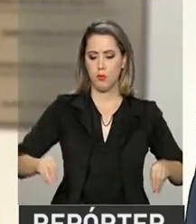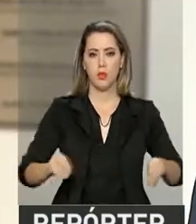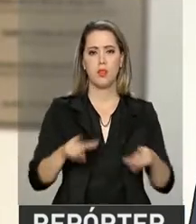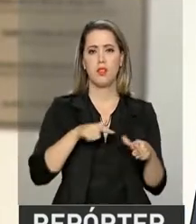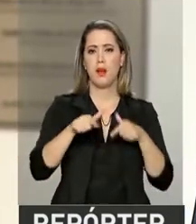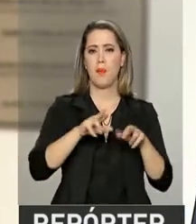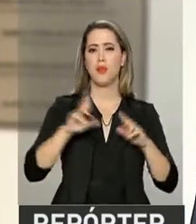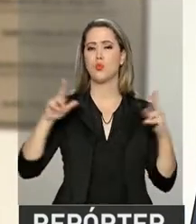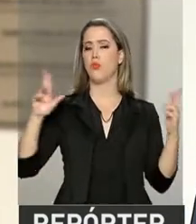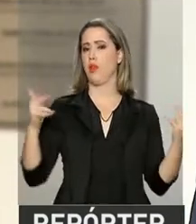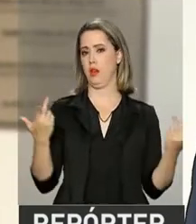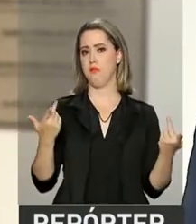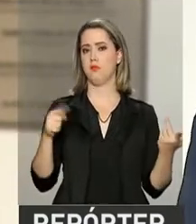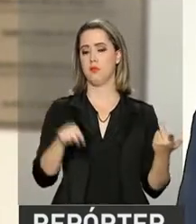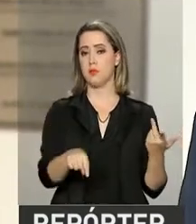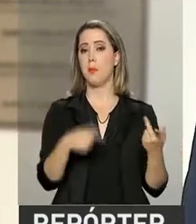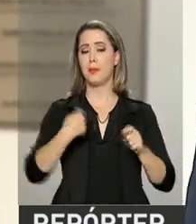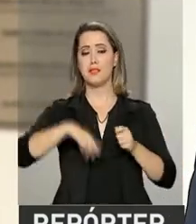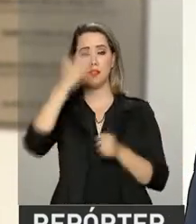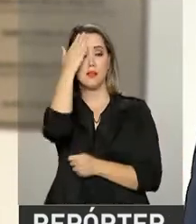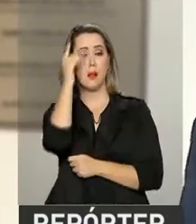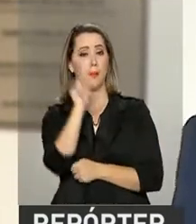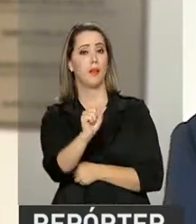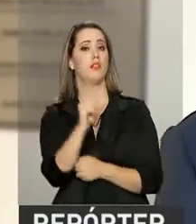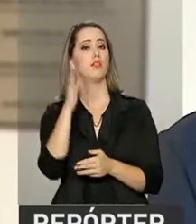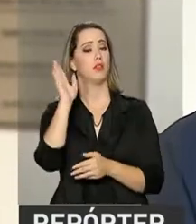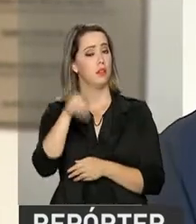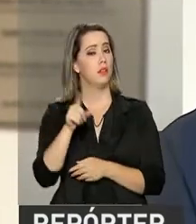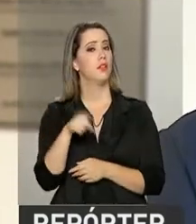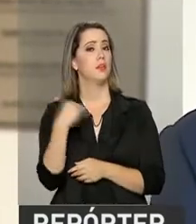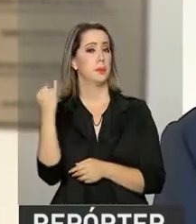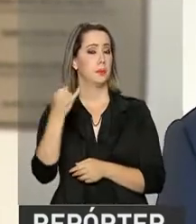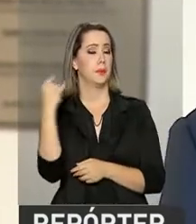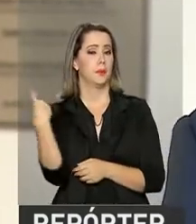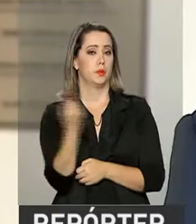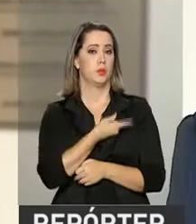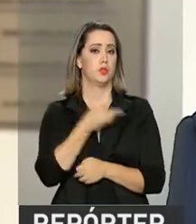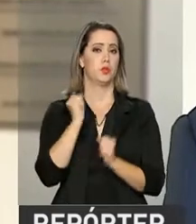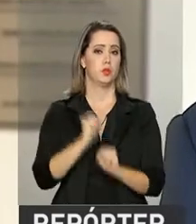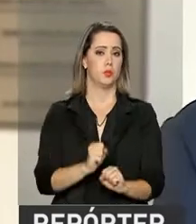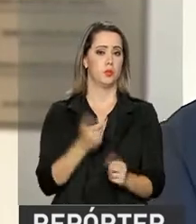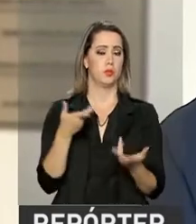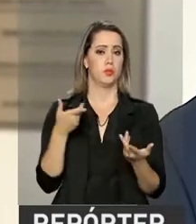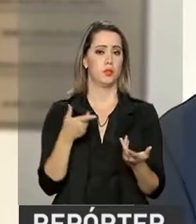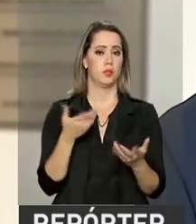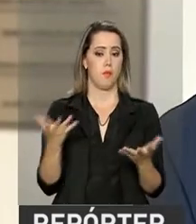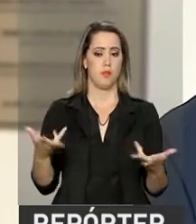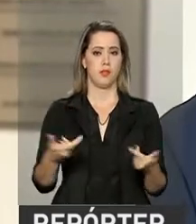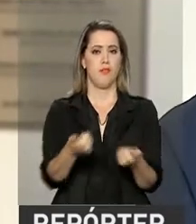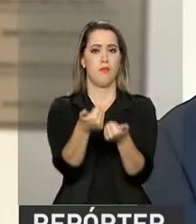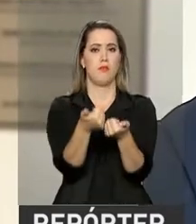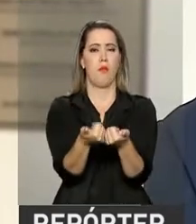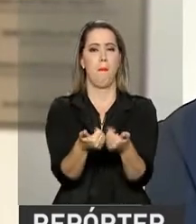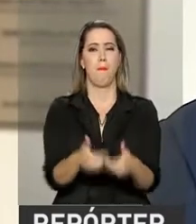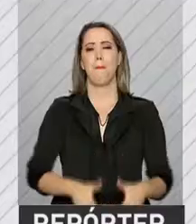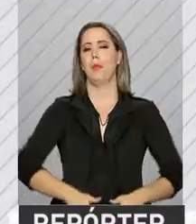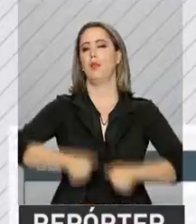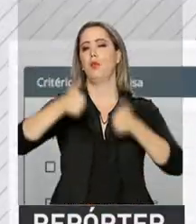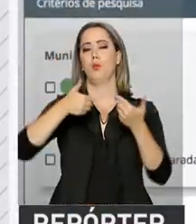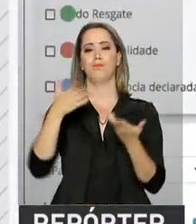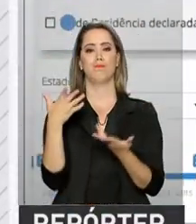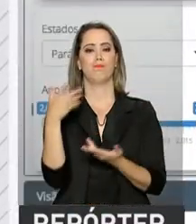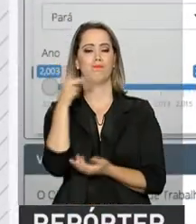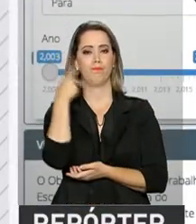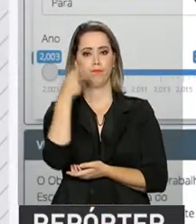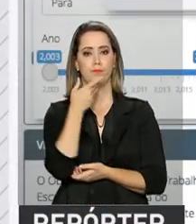das atividades é importante isso para que nós possamos dar efetividade às políticas públicas no